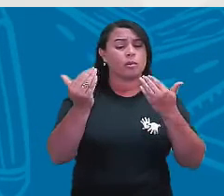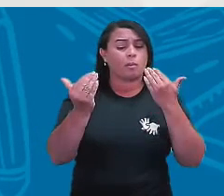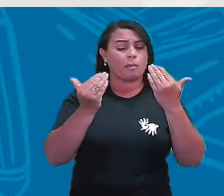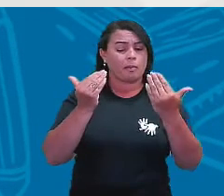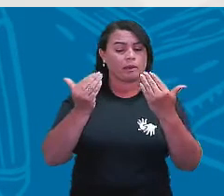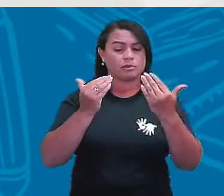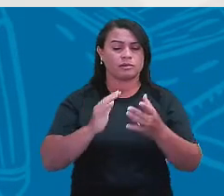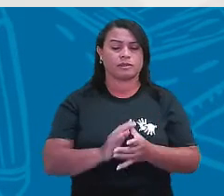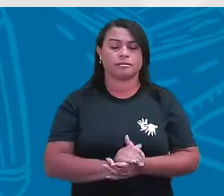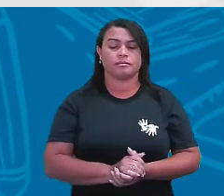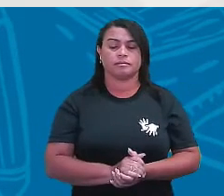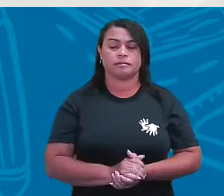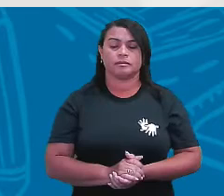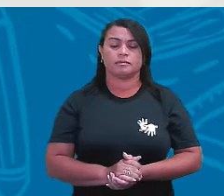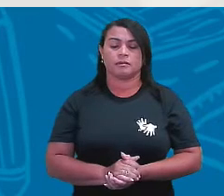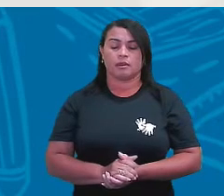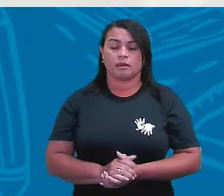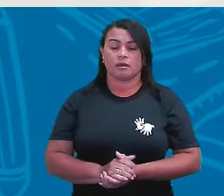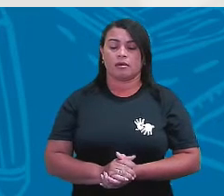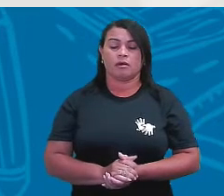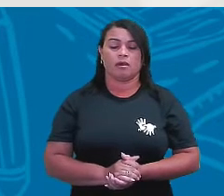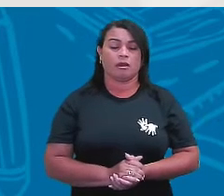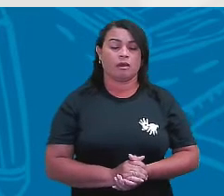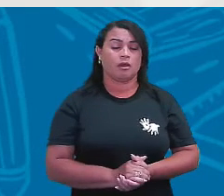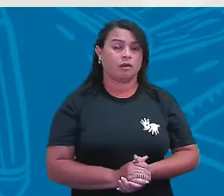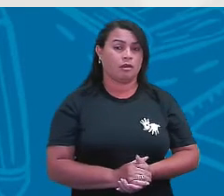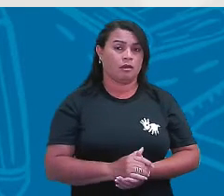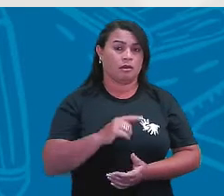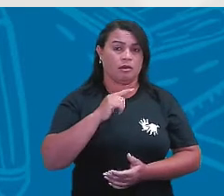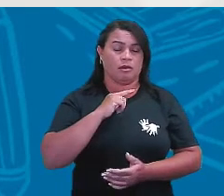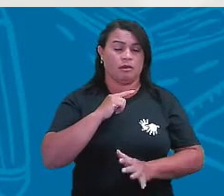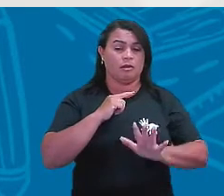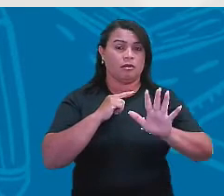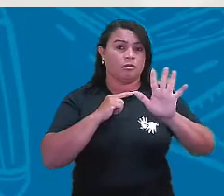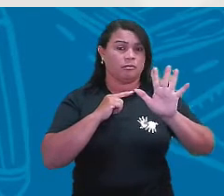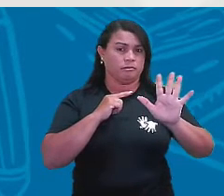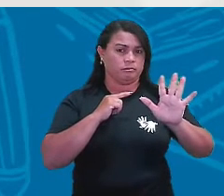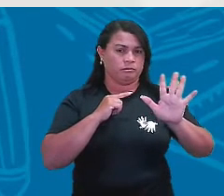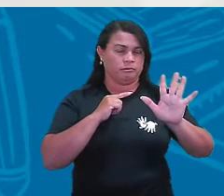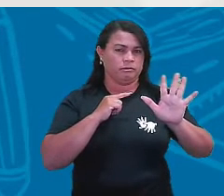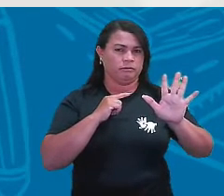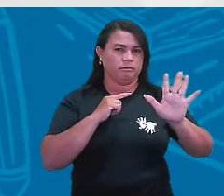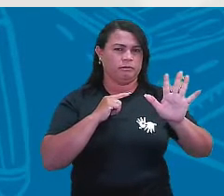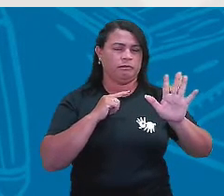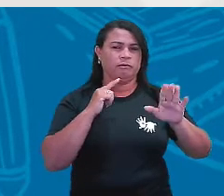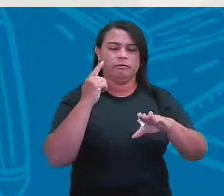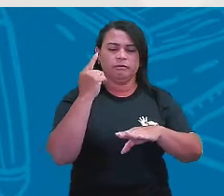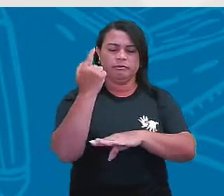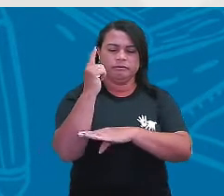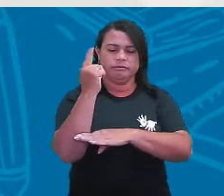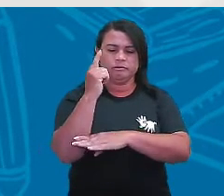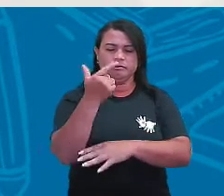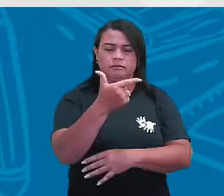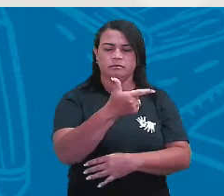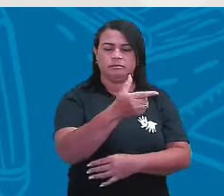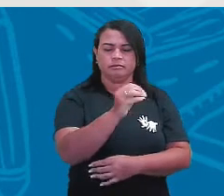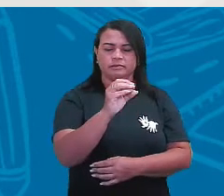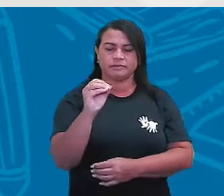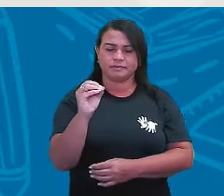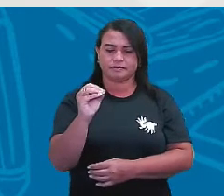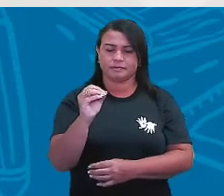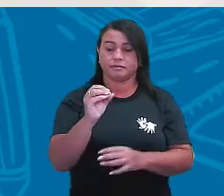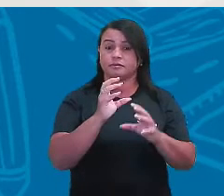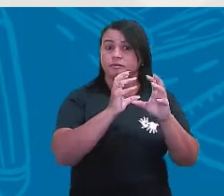comparações, tá? Se eu pego 5 garrafinhas de 200 ml, quando eu